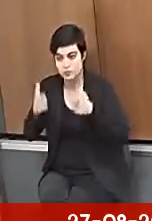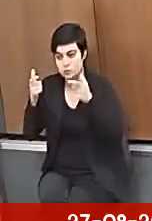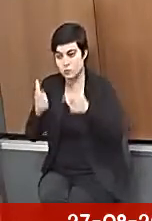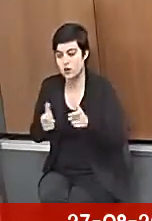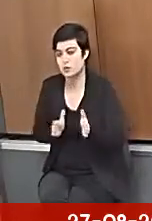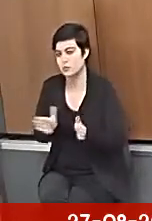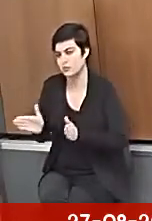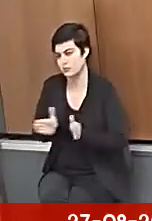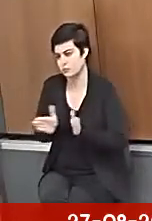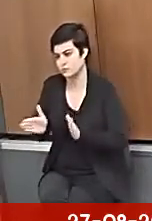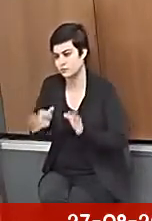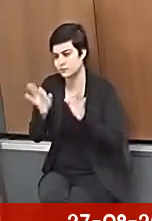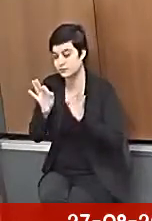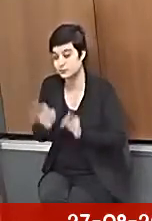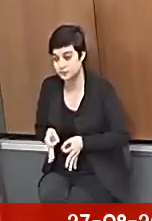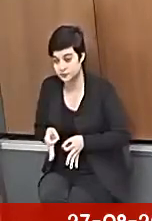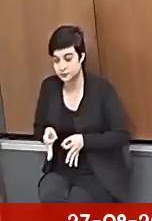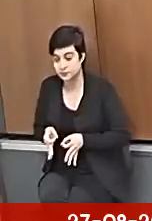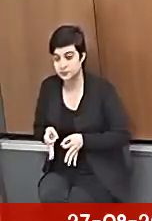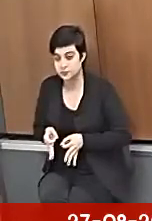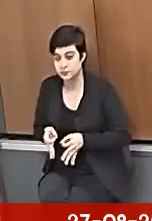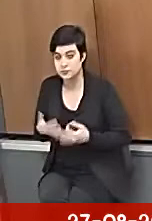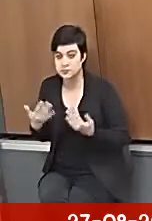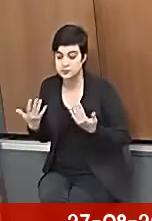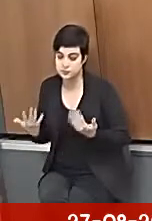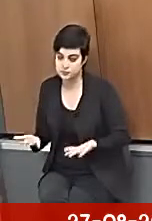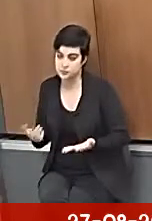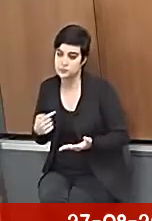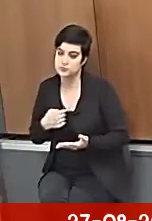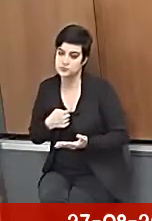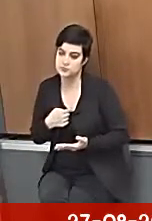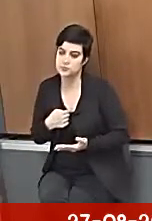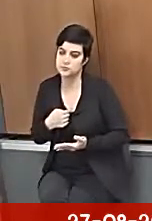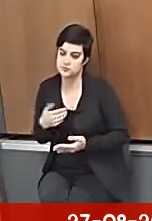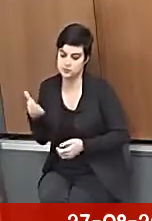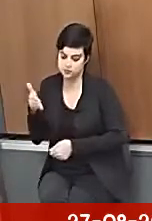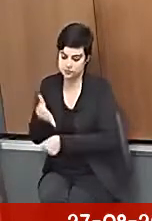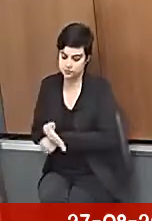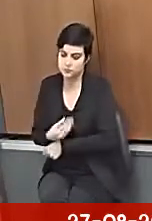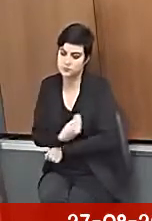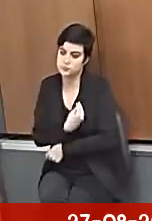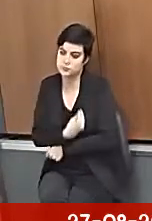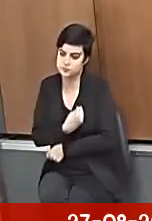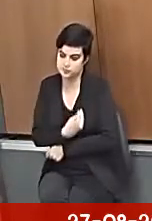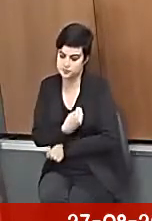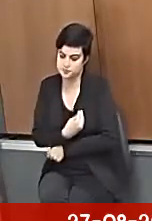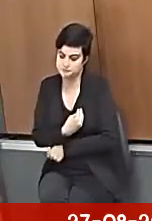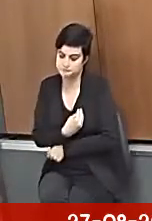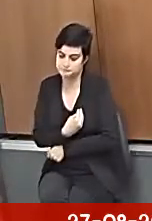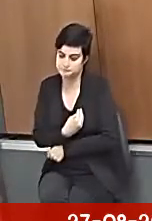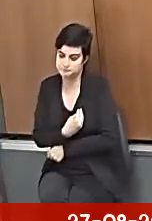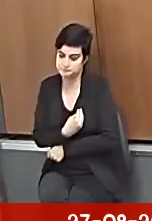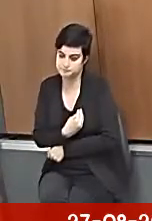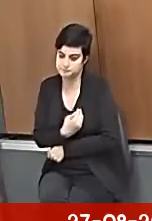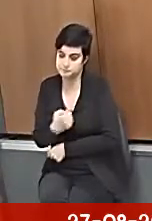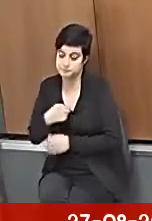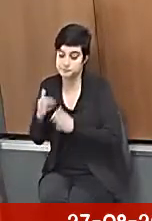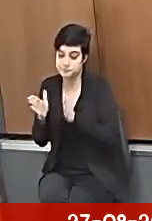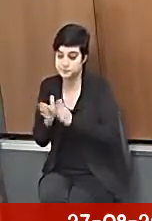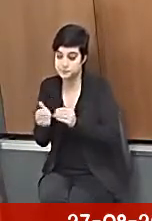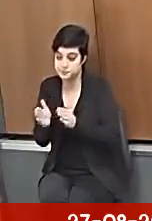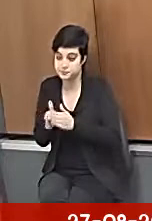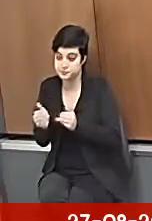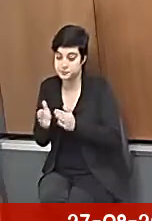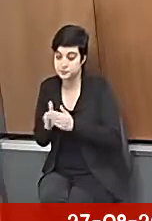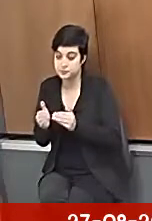sensibilidade mais tranquila eu acabei ficando dentro do assunto então há o que eu venho pedir é